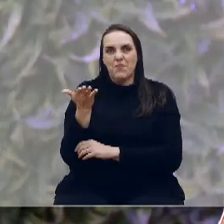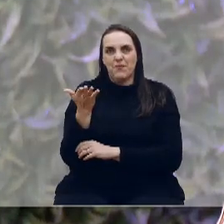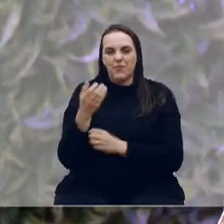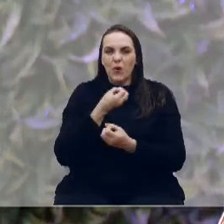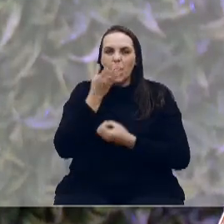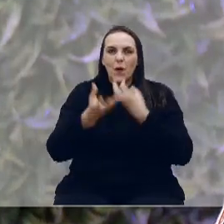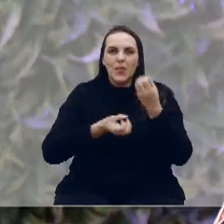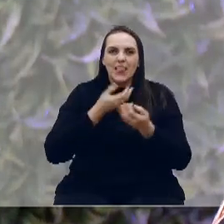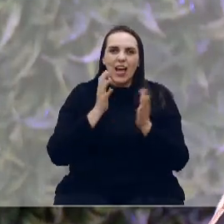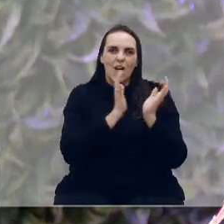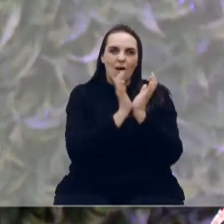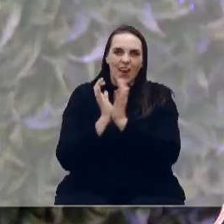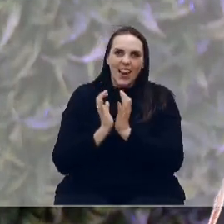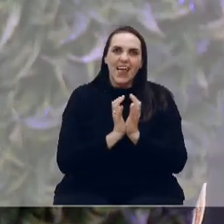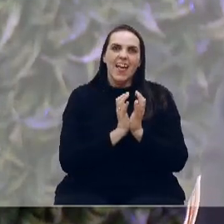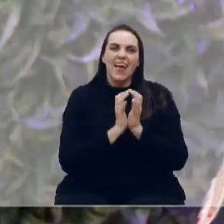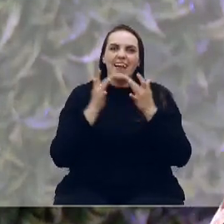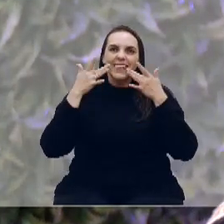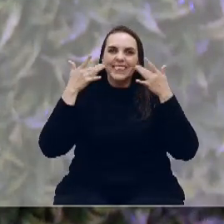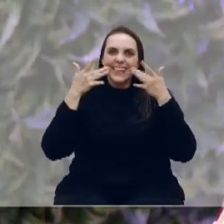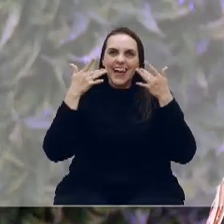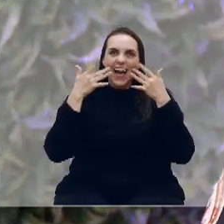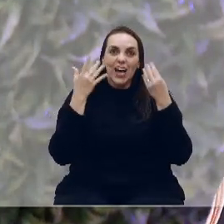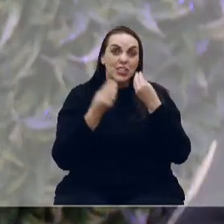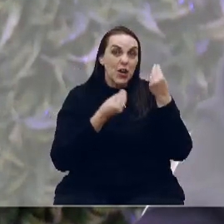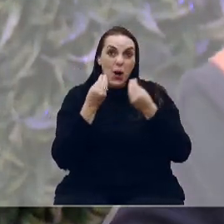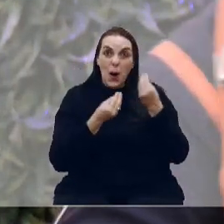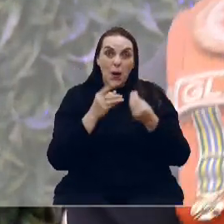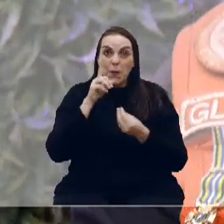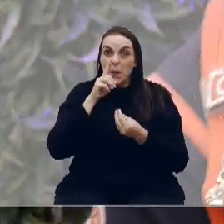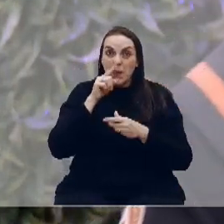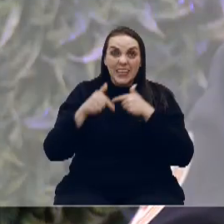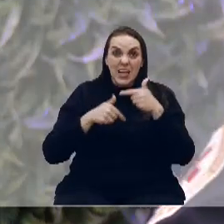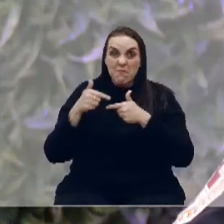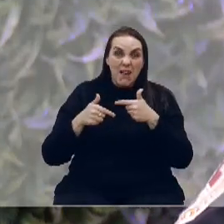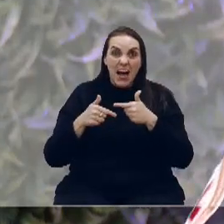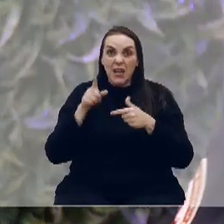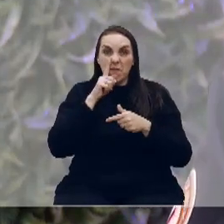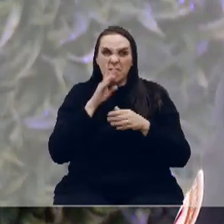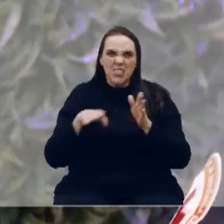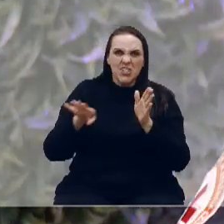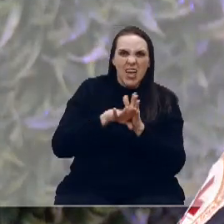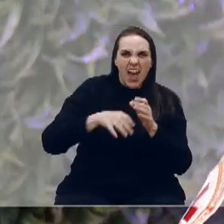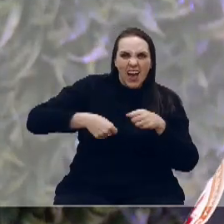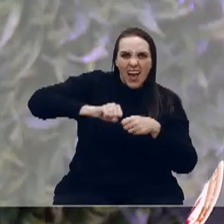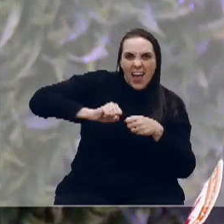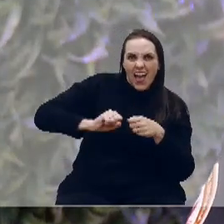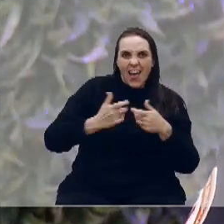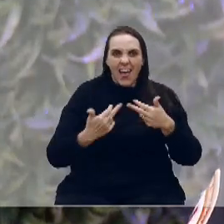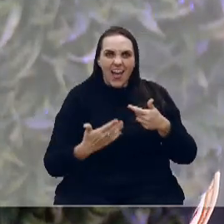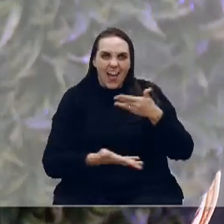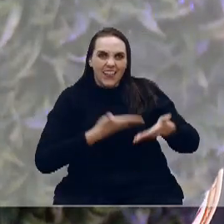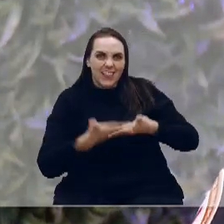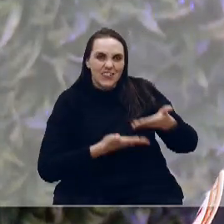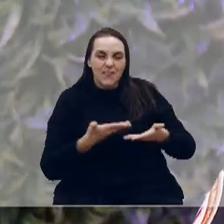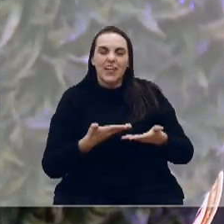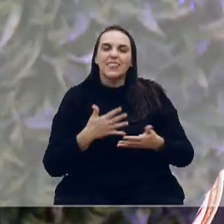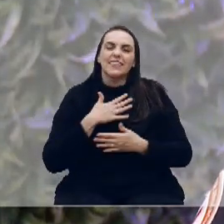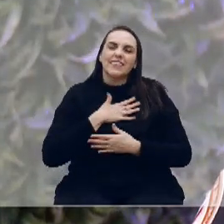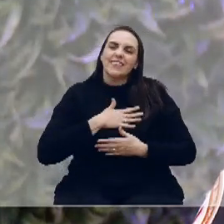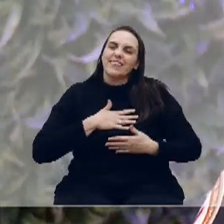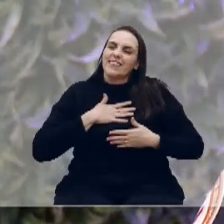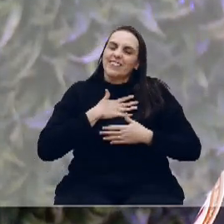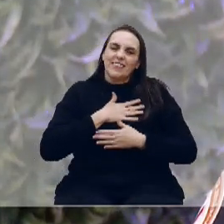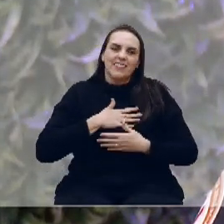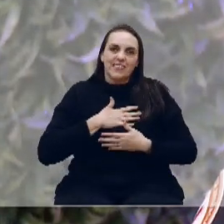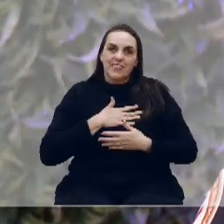colegas e fazerem, né, teatrinho de como a minha mãe trabalha, que a minha mãe chega assim e faz isso, faz aquilo. Então, muito gostoso, sabe?